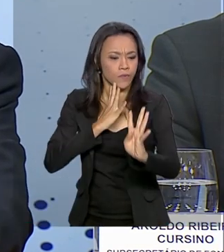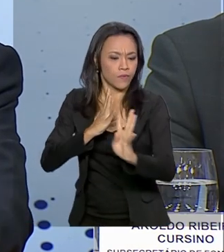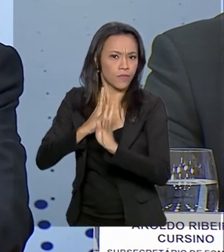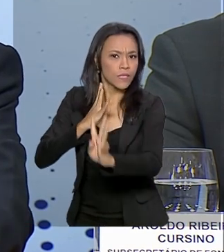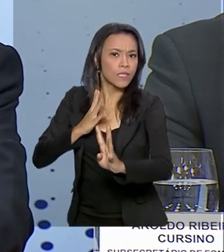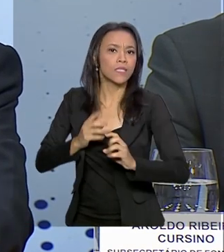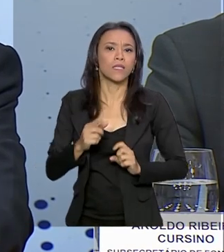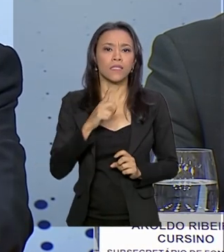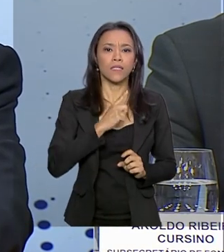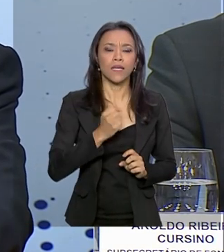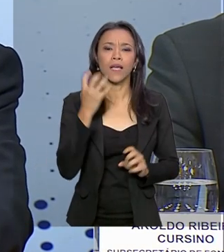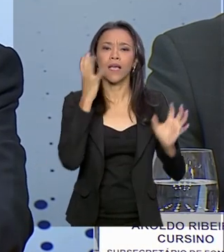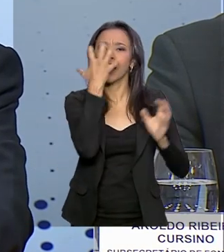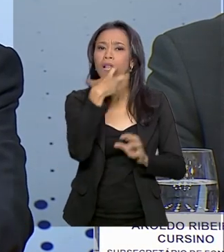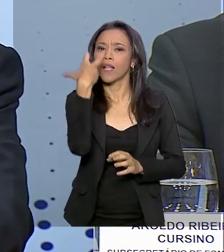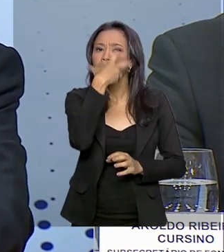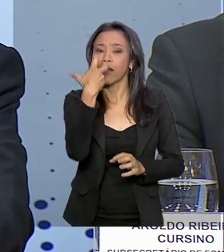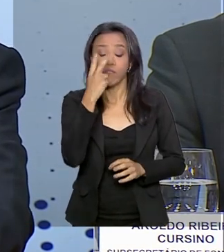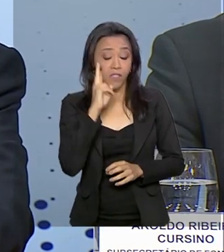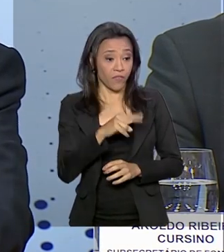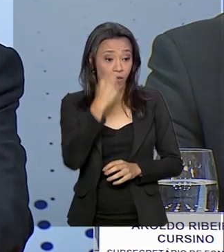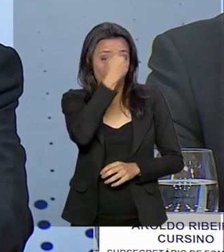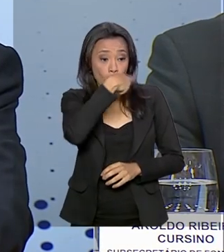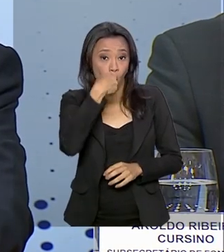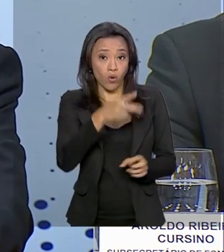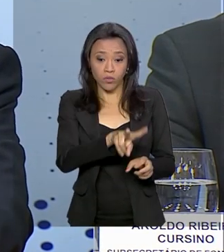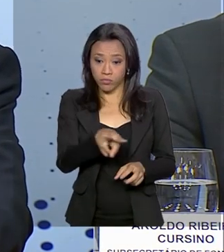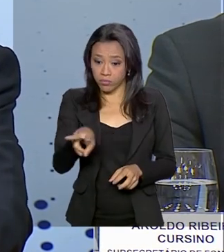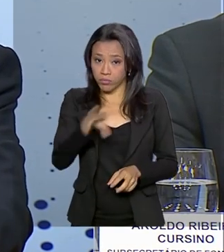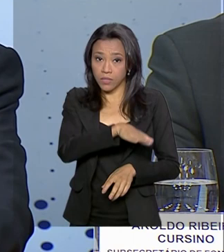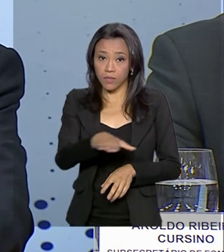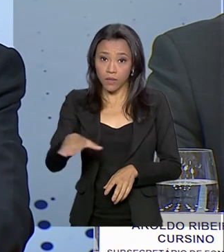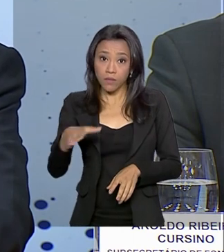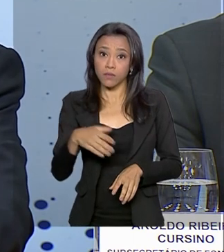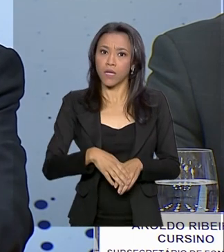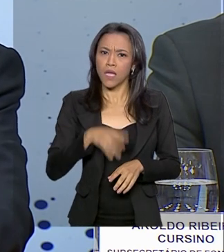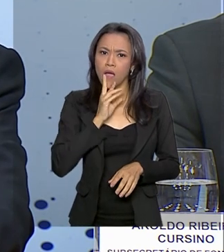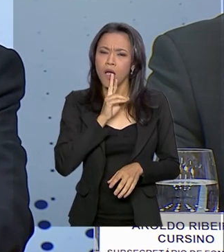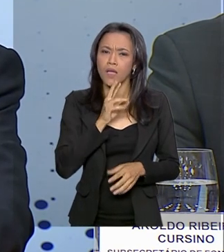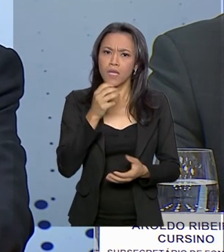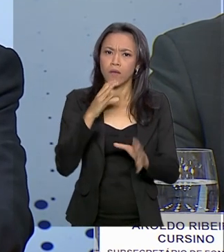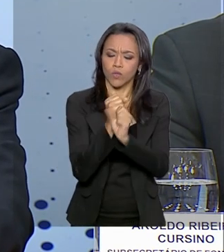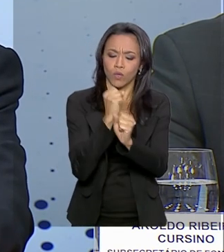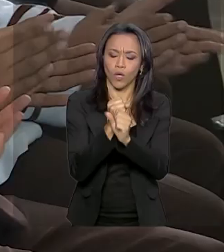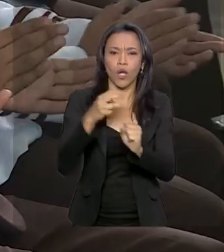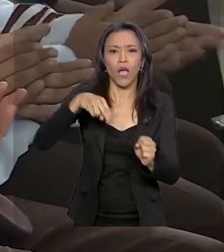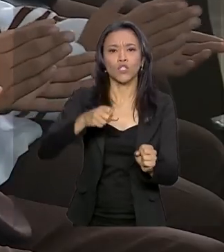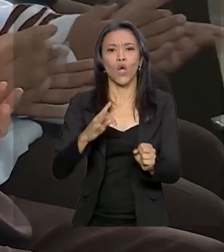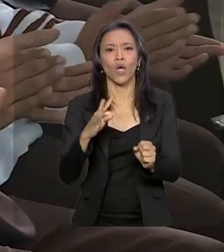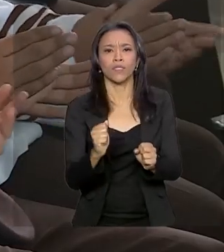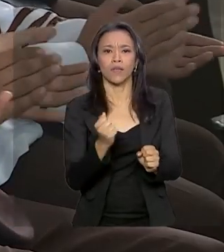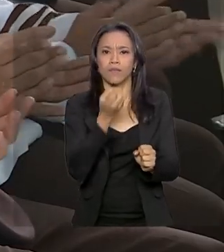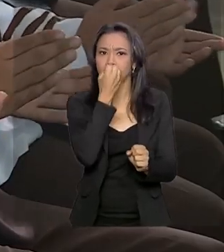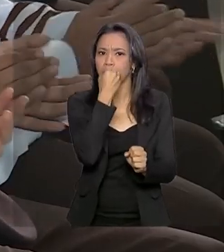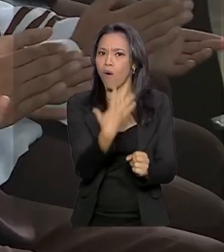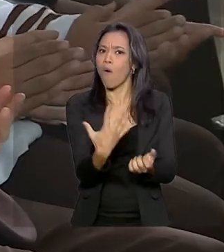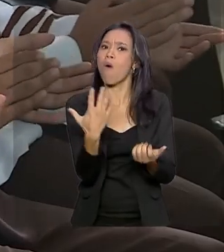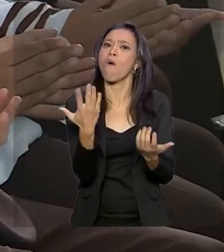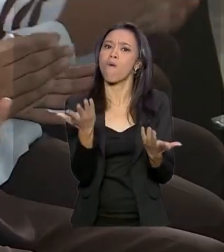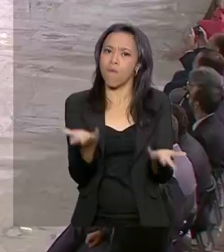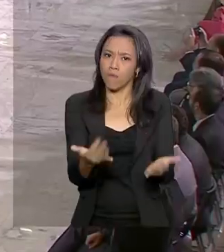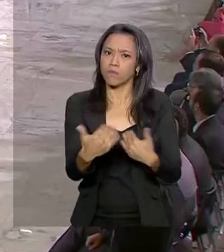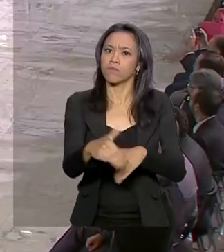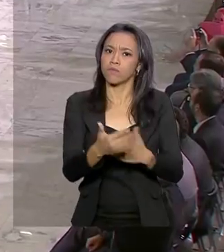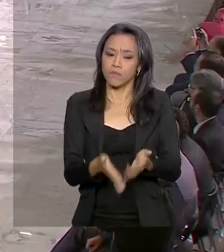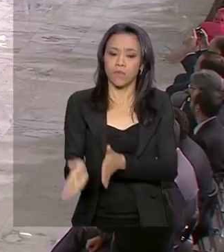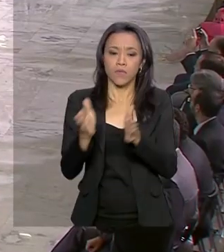vê a cara das crianças e o resultado das notas é muito acima da média. O novo modelo vai funcionar a